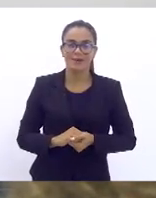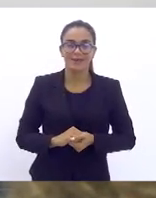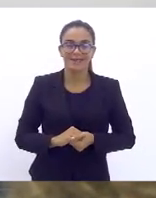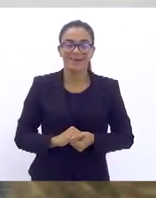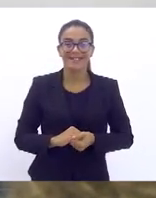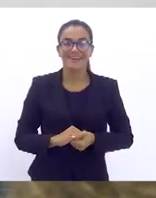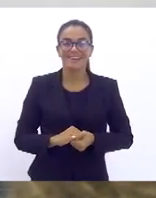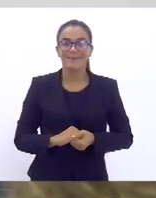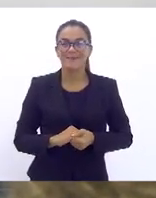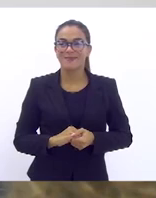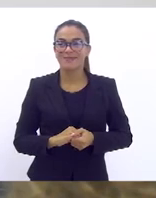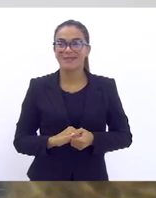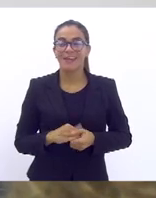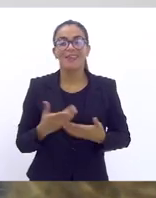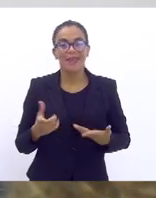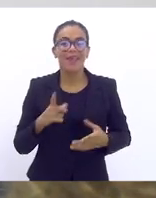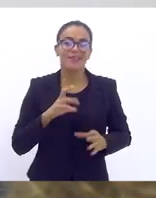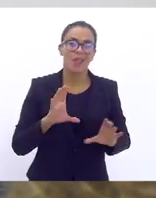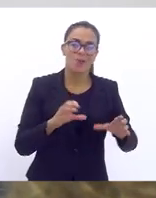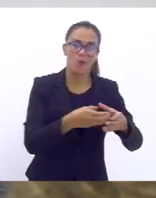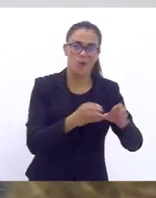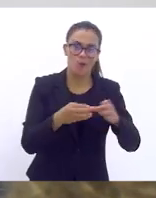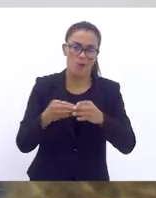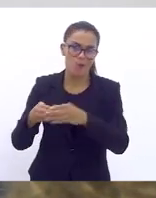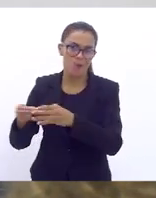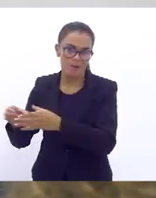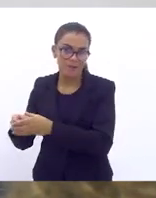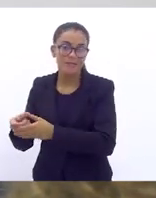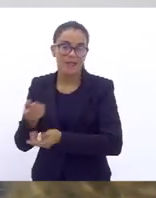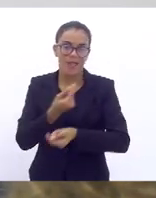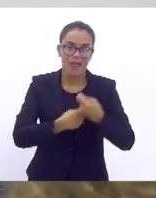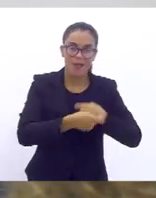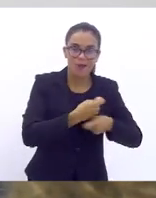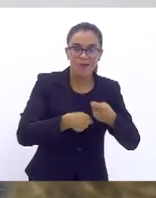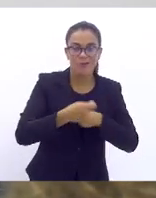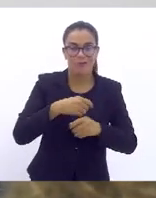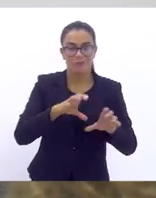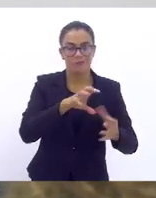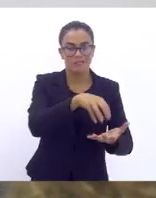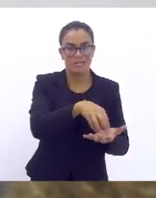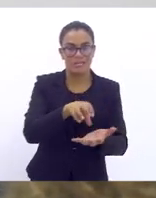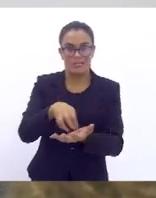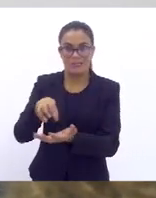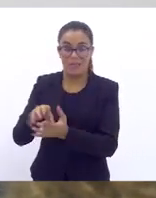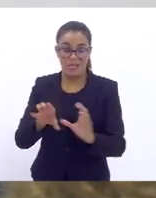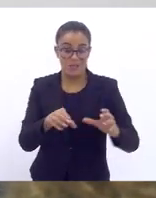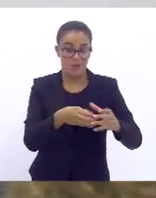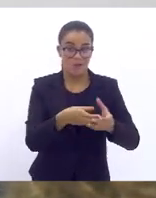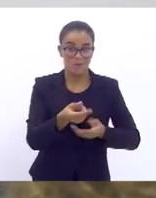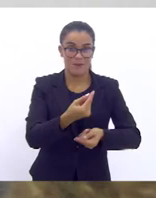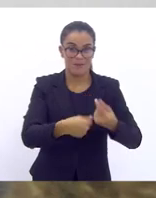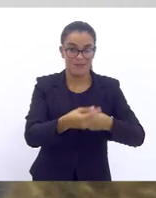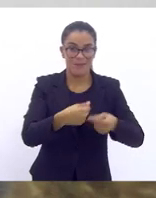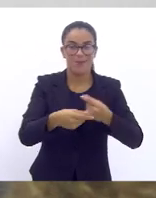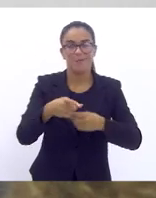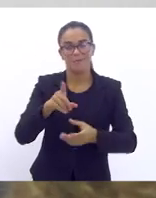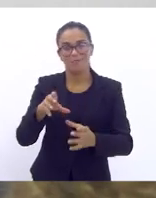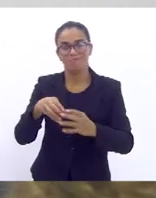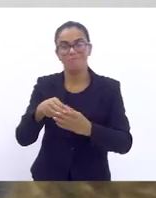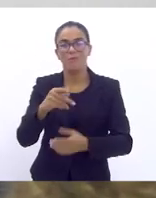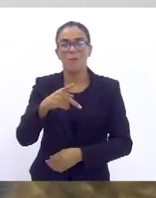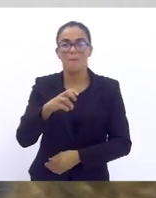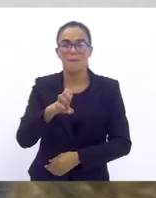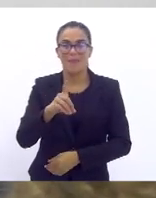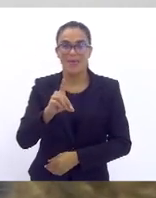aí os complexos econômicos eu acabei botando na frente mas os complexos econômicos do prédio só para a